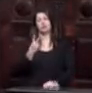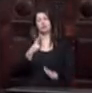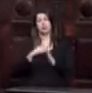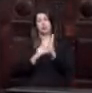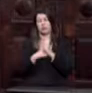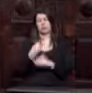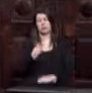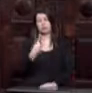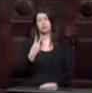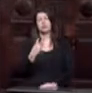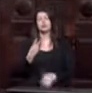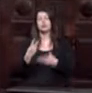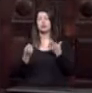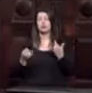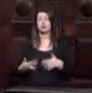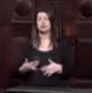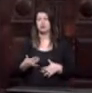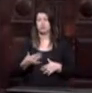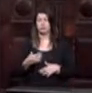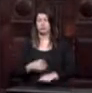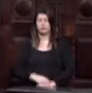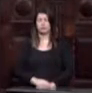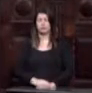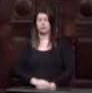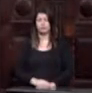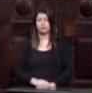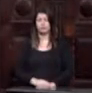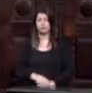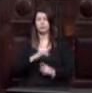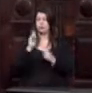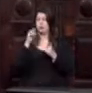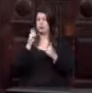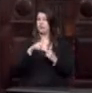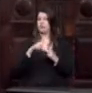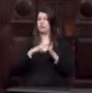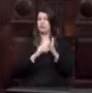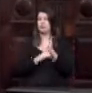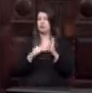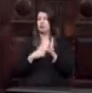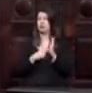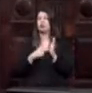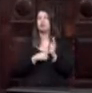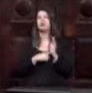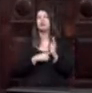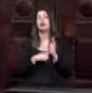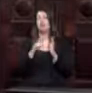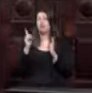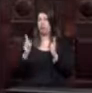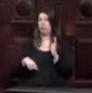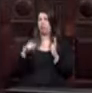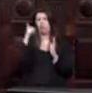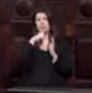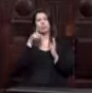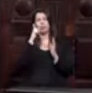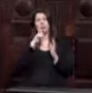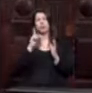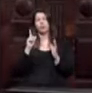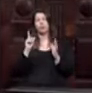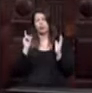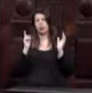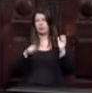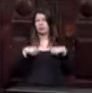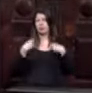2, que diz o seguinte: o objetivo dessa emenda, senhor presidente, é resguardar a